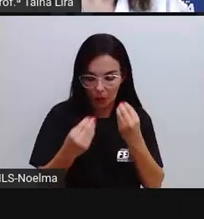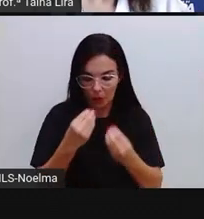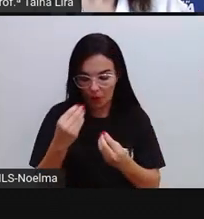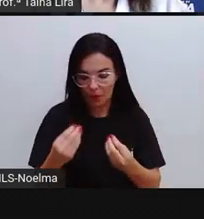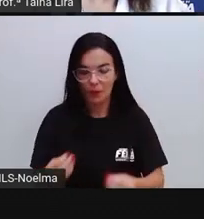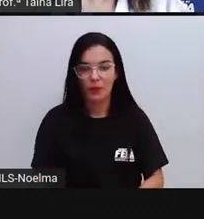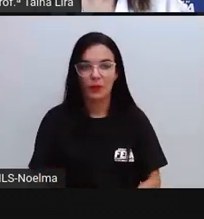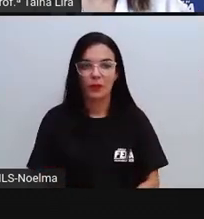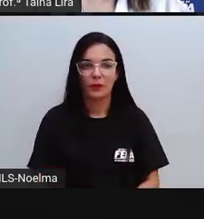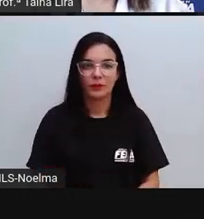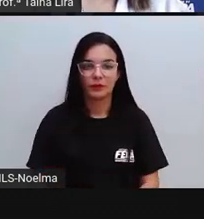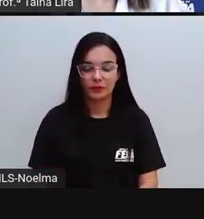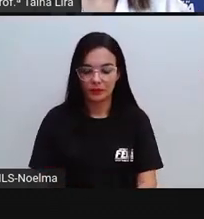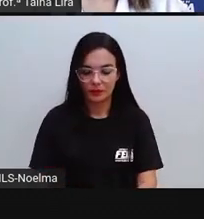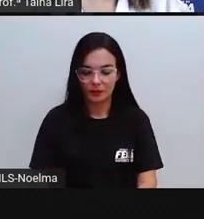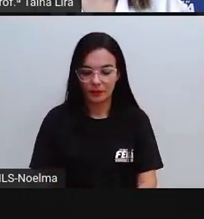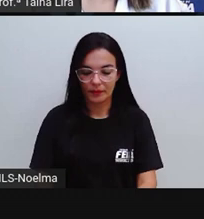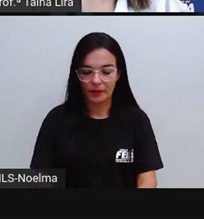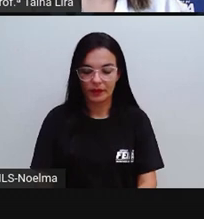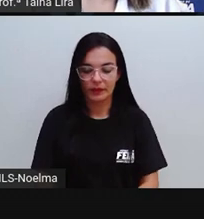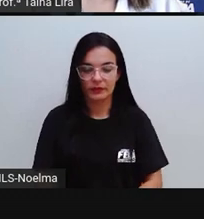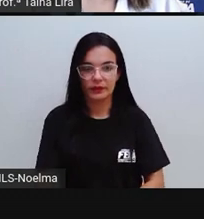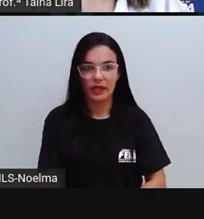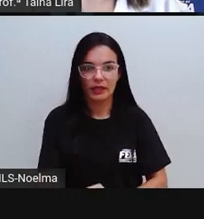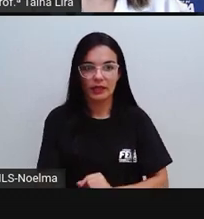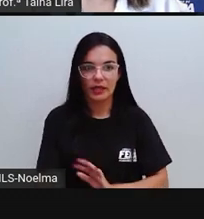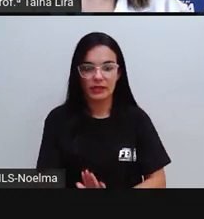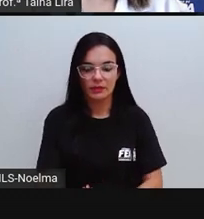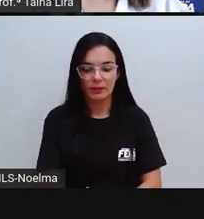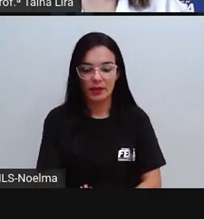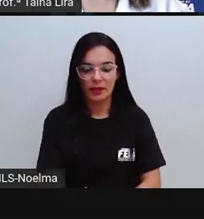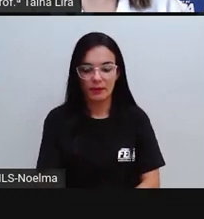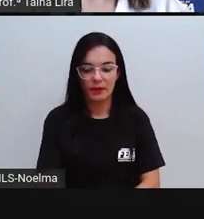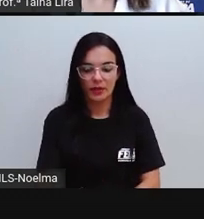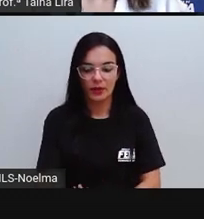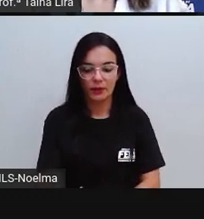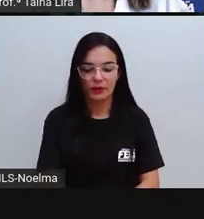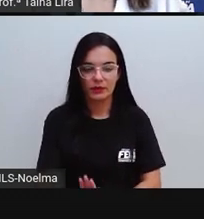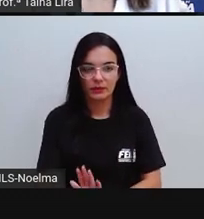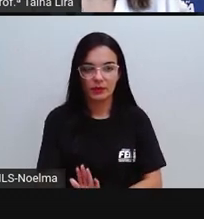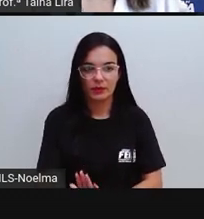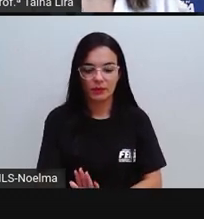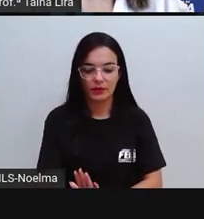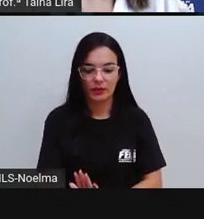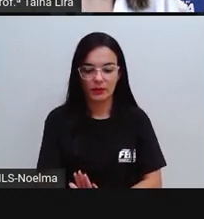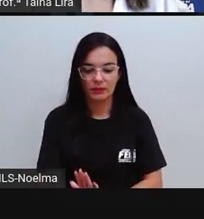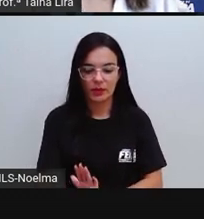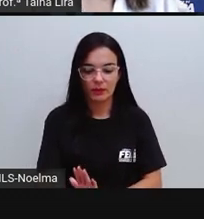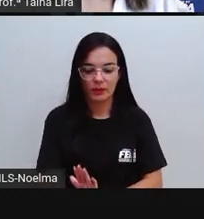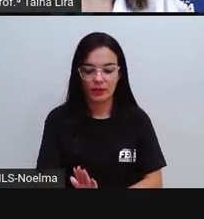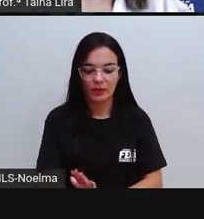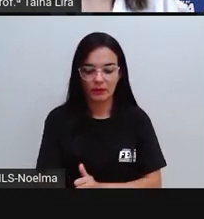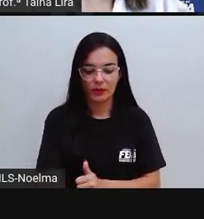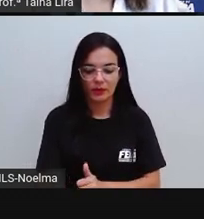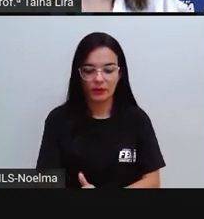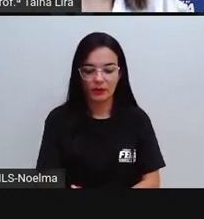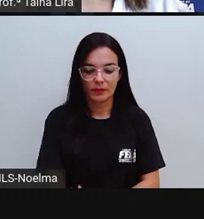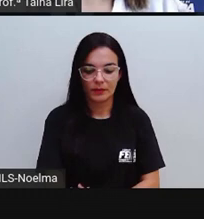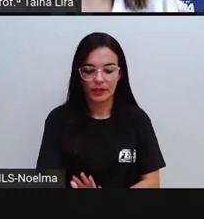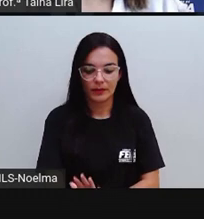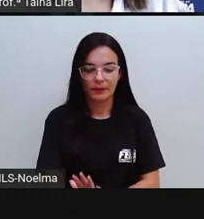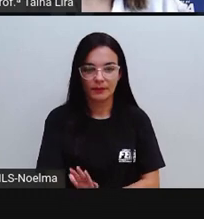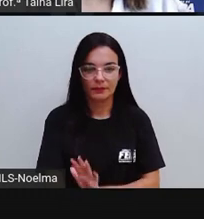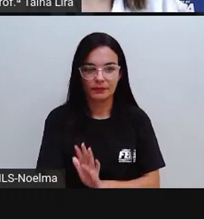Qual é a próxima figura que eu colocaria nessa sequência? Olha lá, eu tenho aqui, ó, dois círculos azuis,